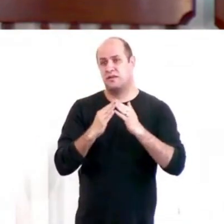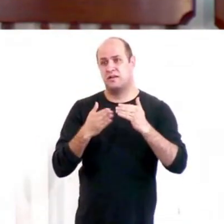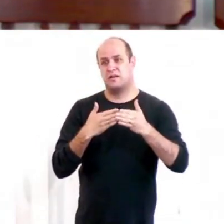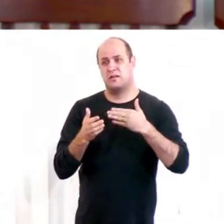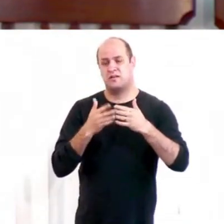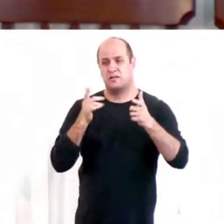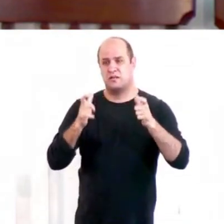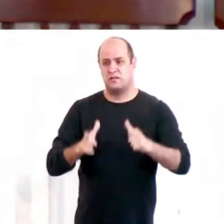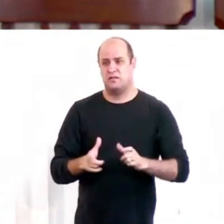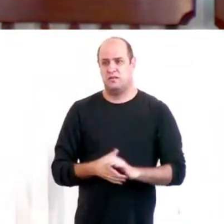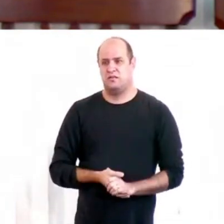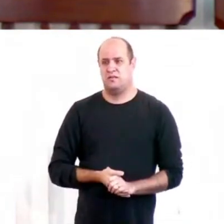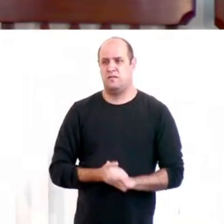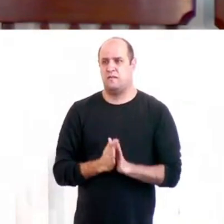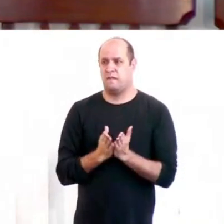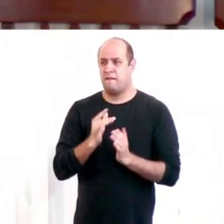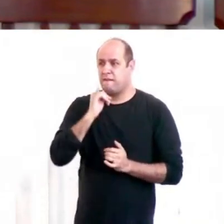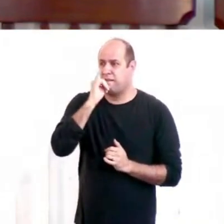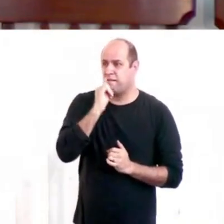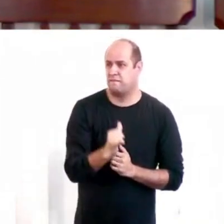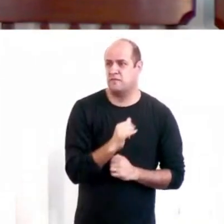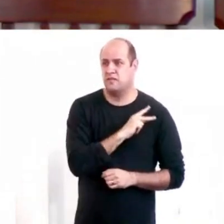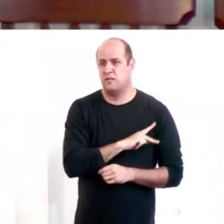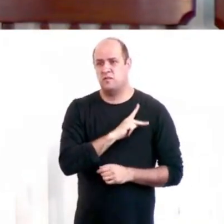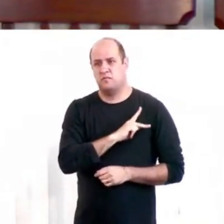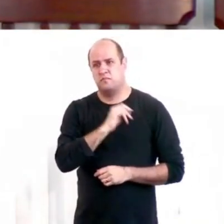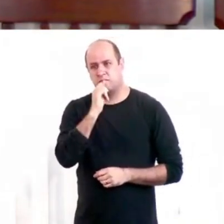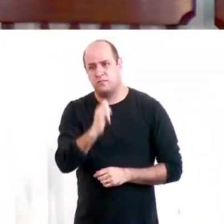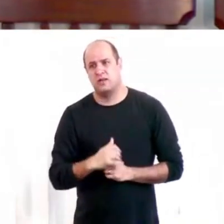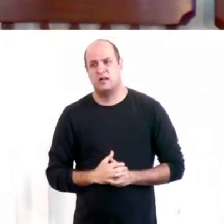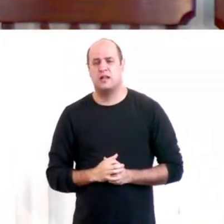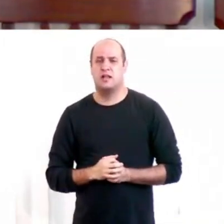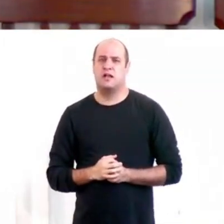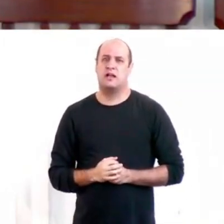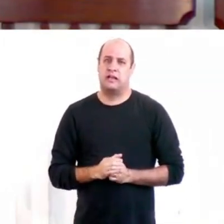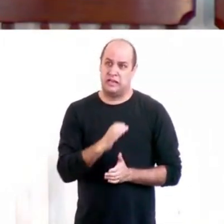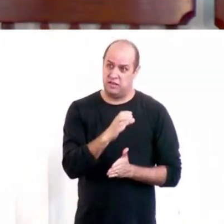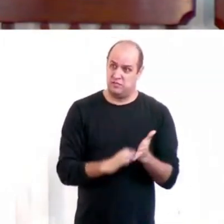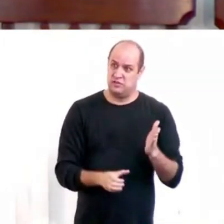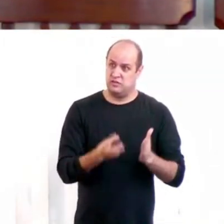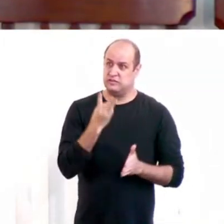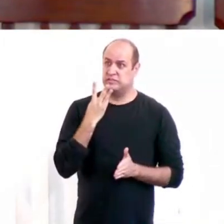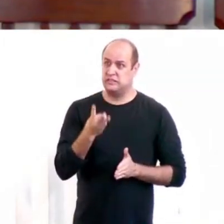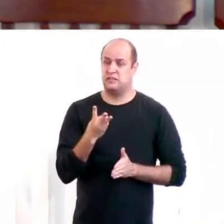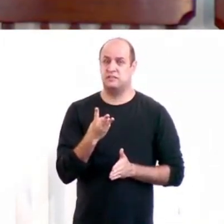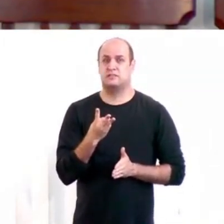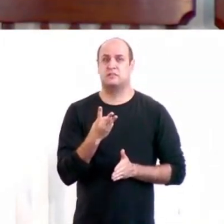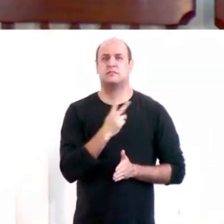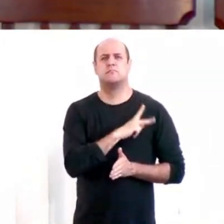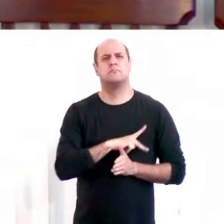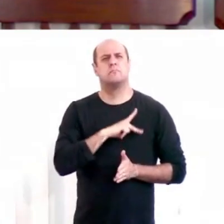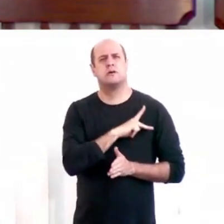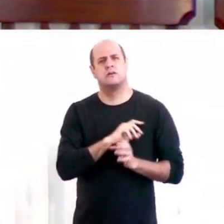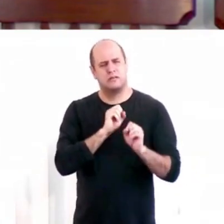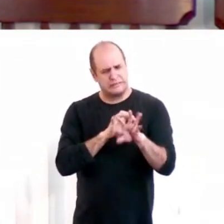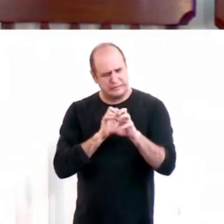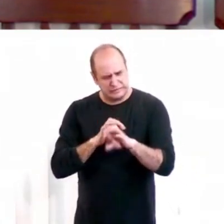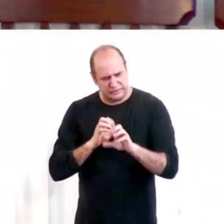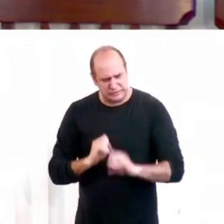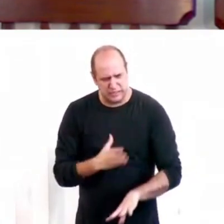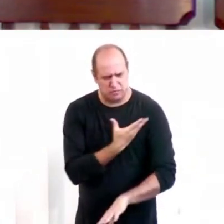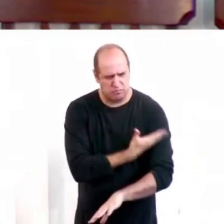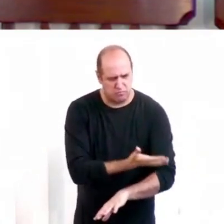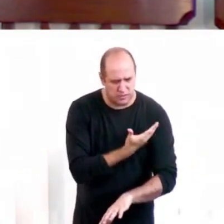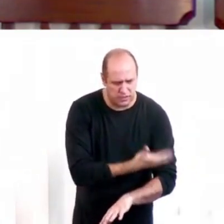de Deus, através do apóstolo Paulo, eu não vou ler aqui, mas no capítulo 3, ele vai ensinar de forma prática, lição